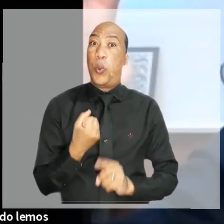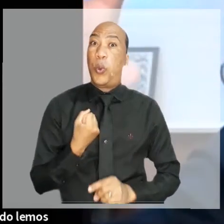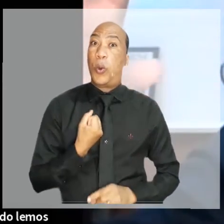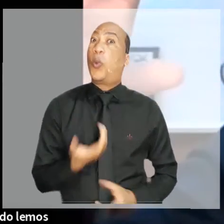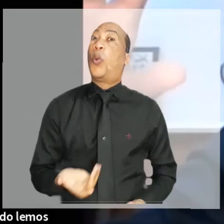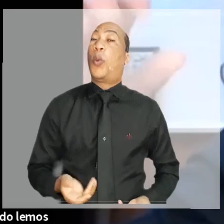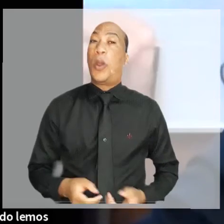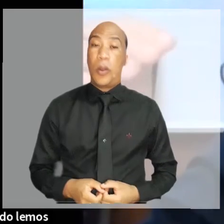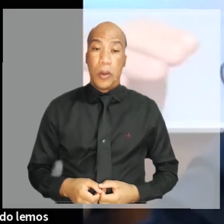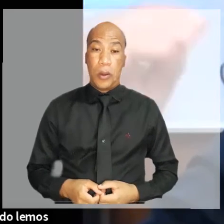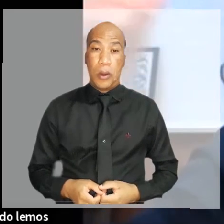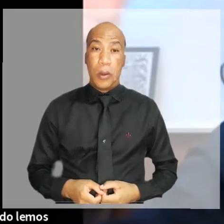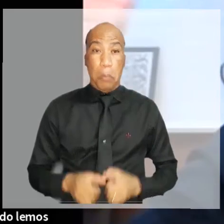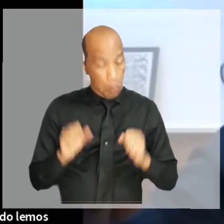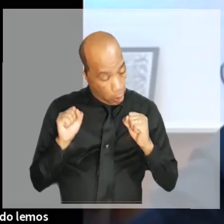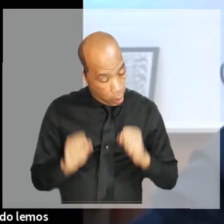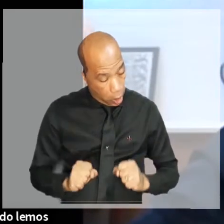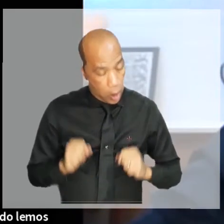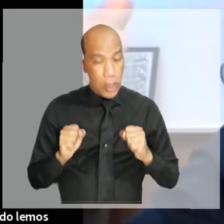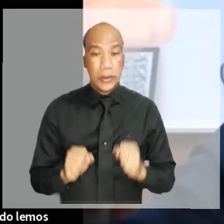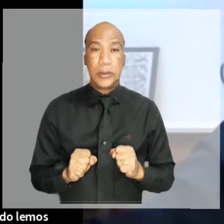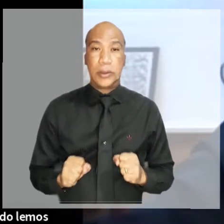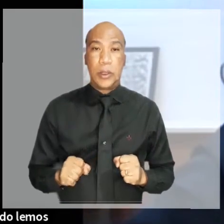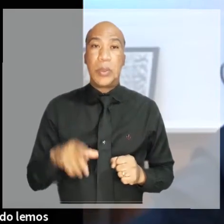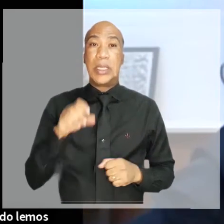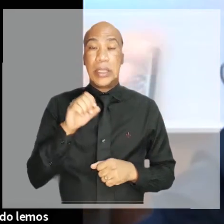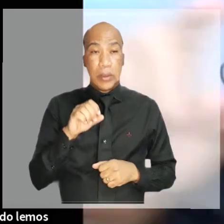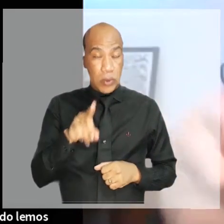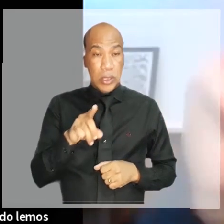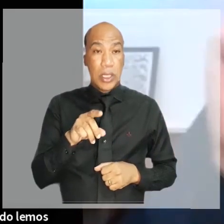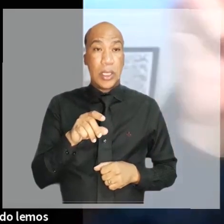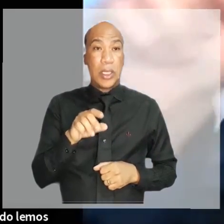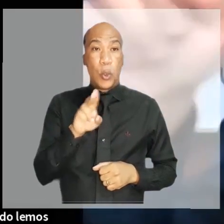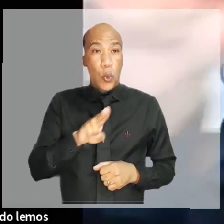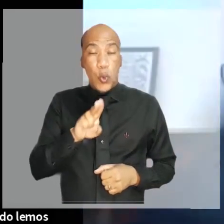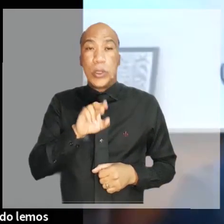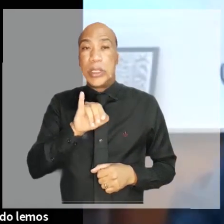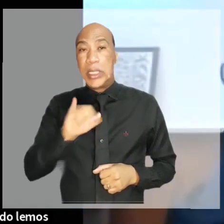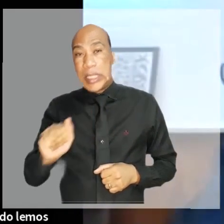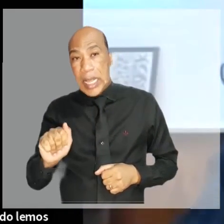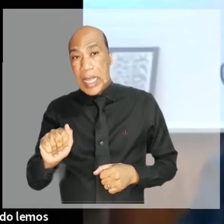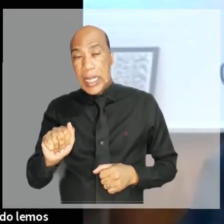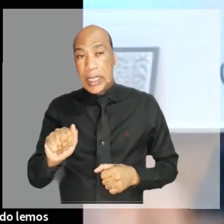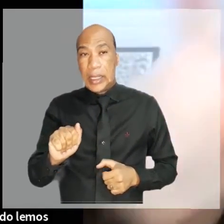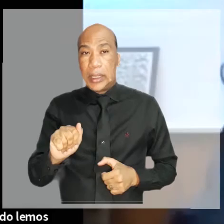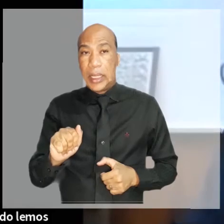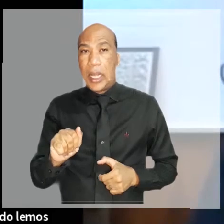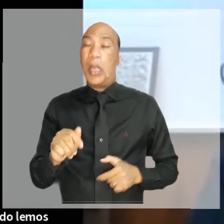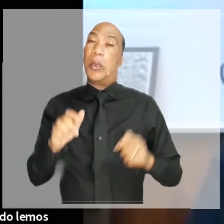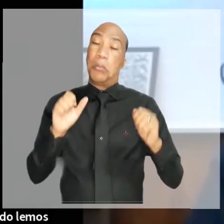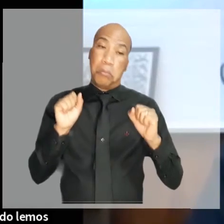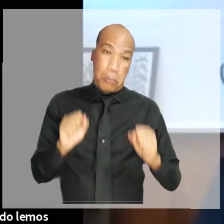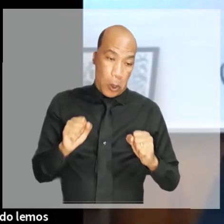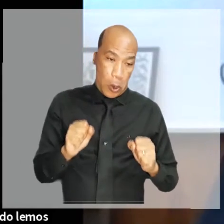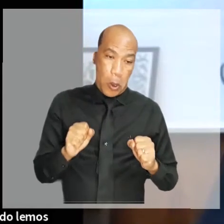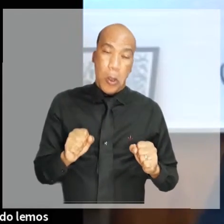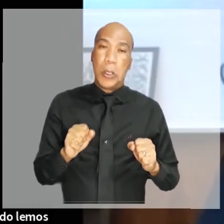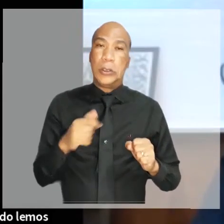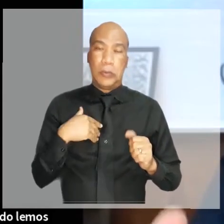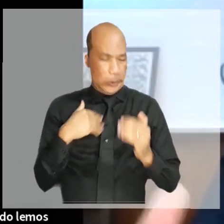muito precisa os patamares, por exemplo, das decisões, as áreas possíveis de acordo,